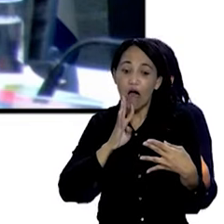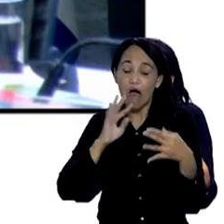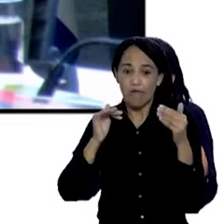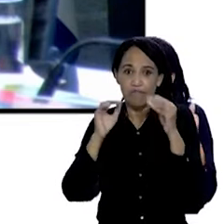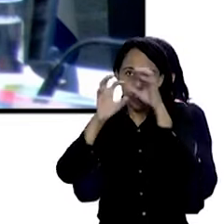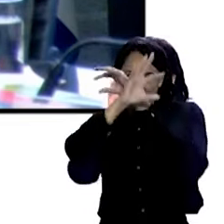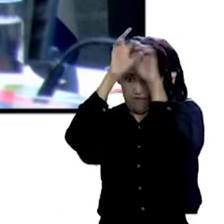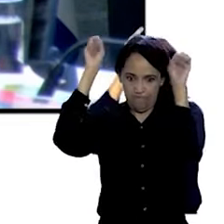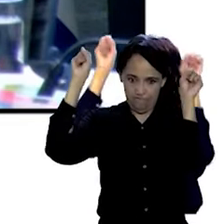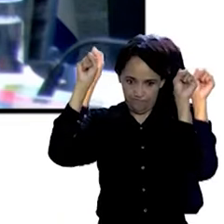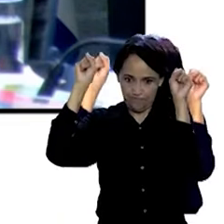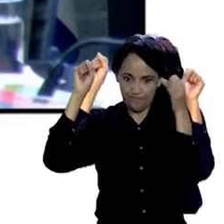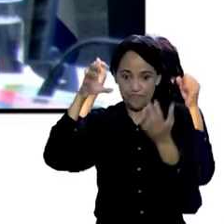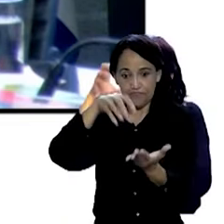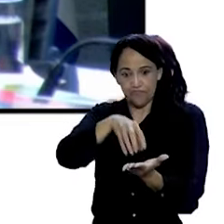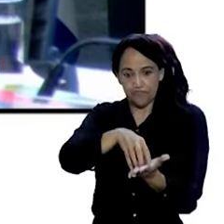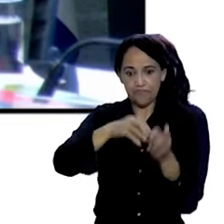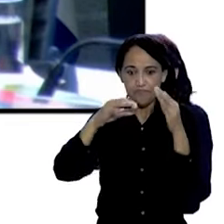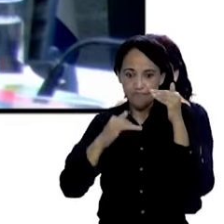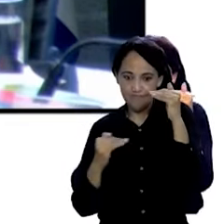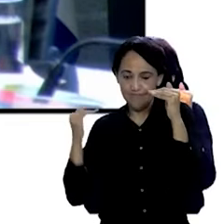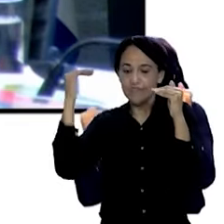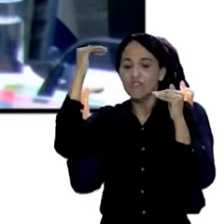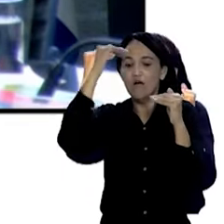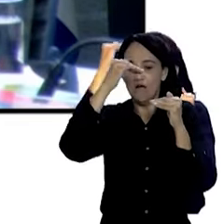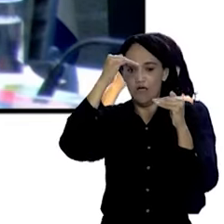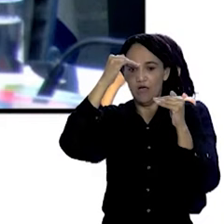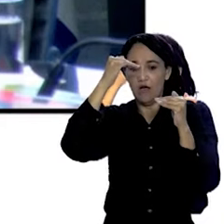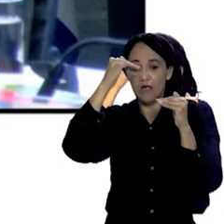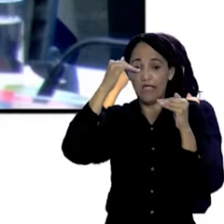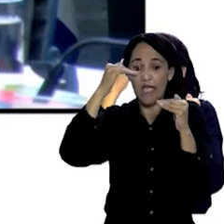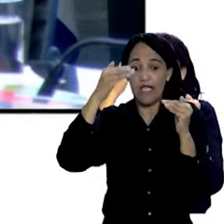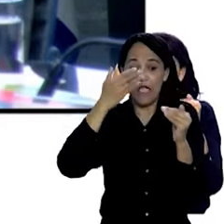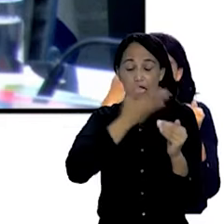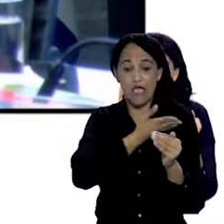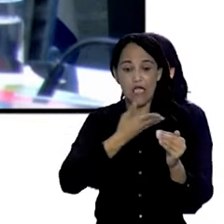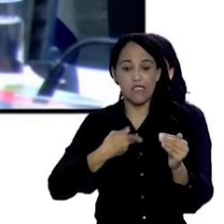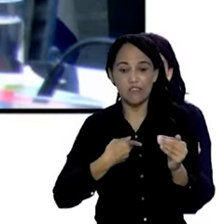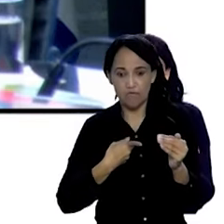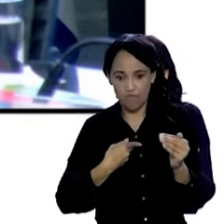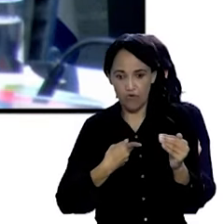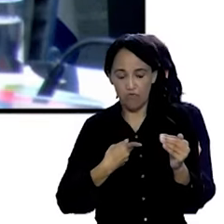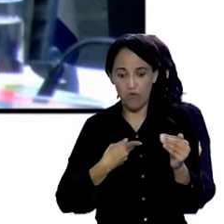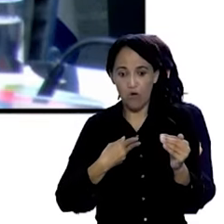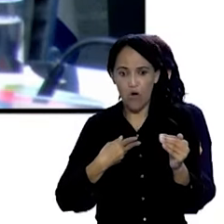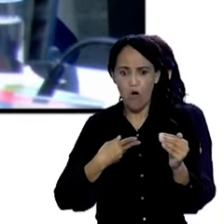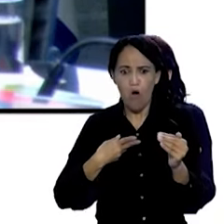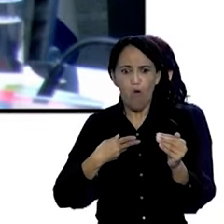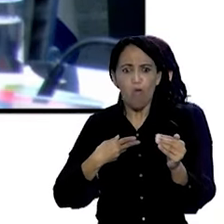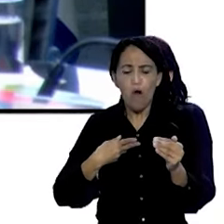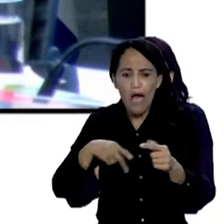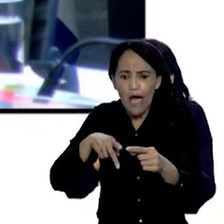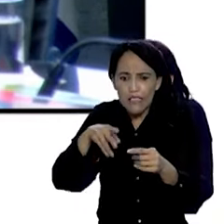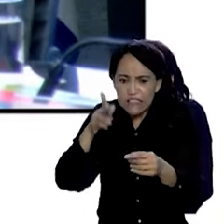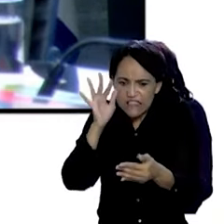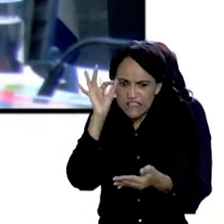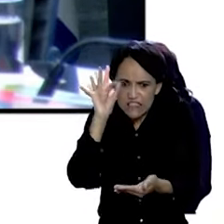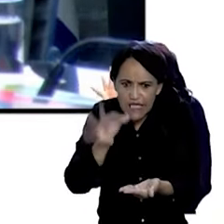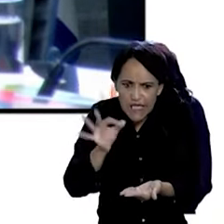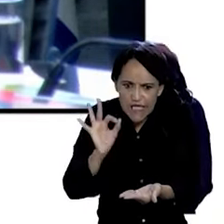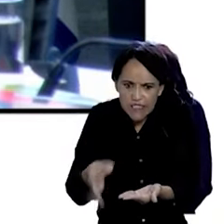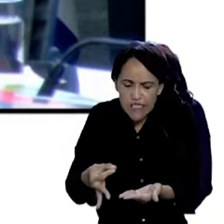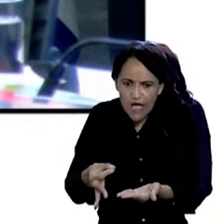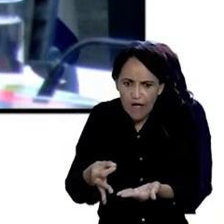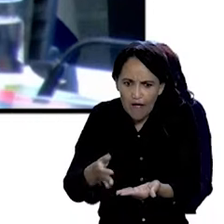corte Suprema que Visa preservar o interesse público de uma correta interpretação ou aplicação da Norma